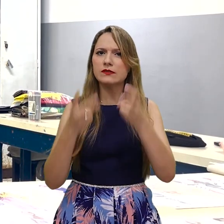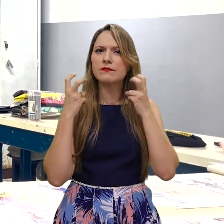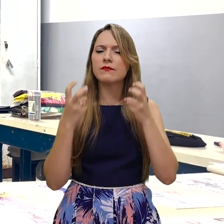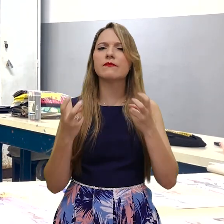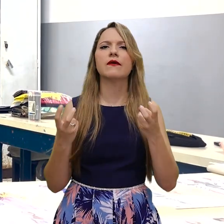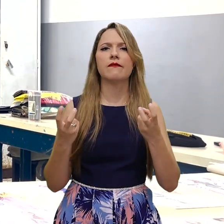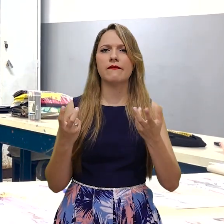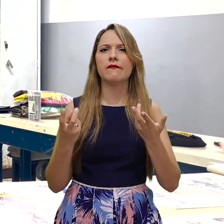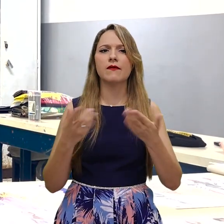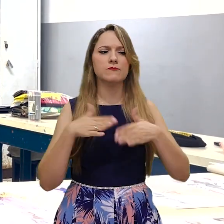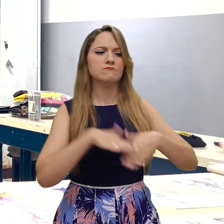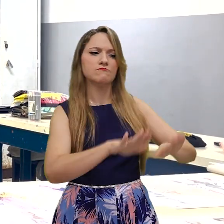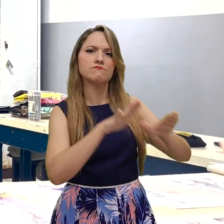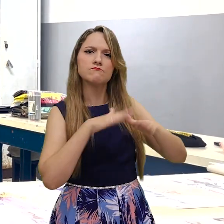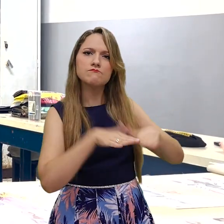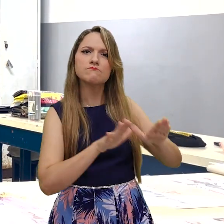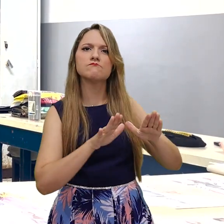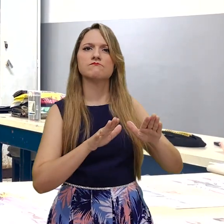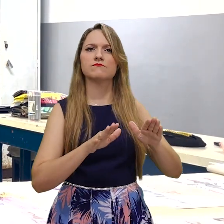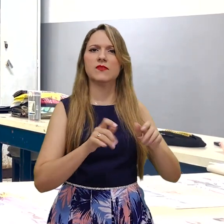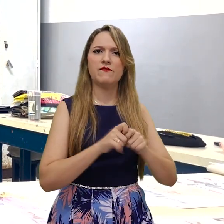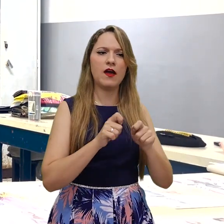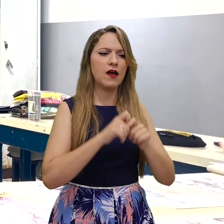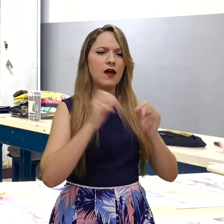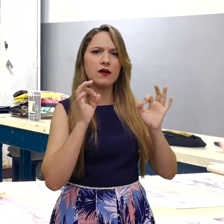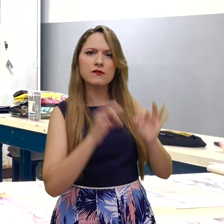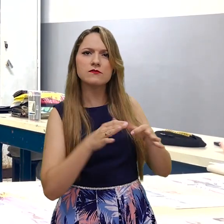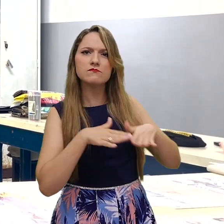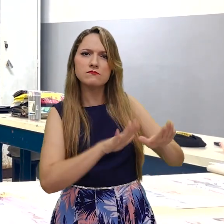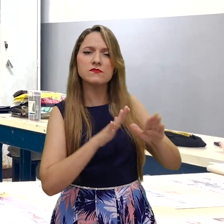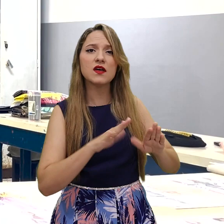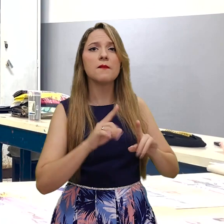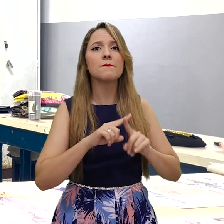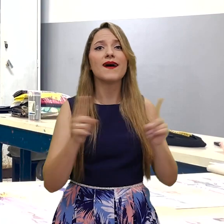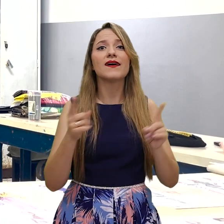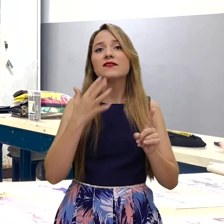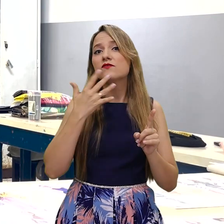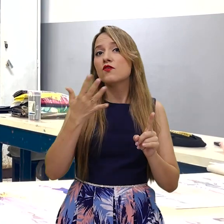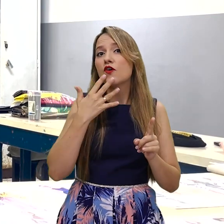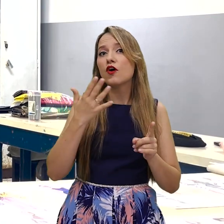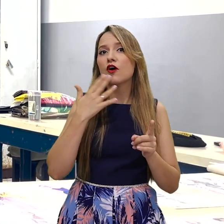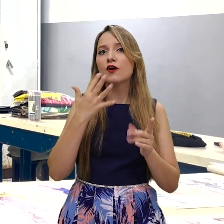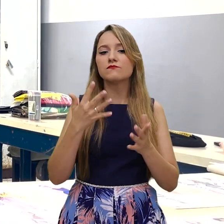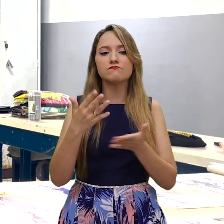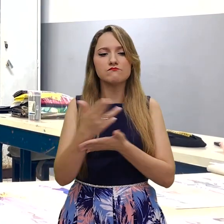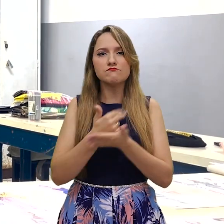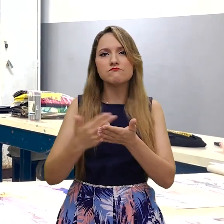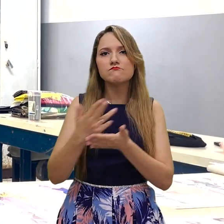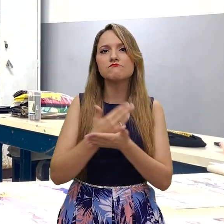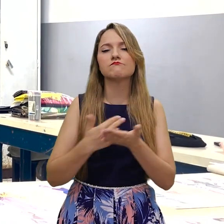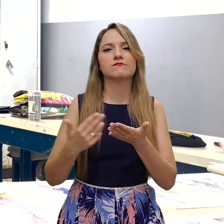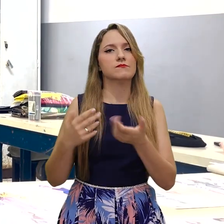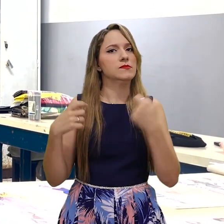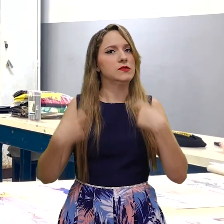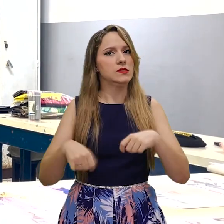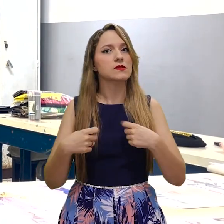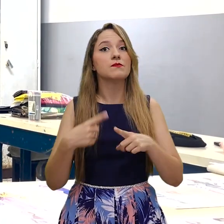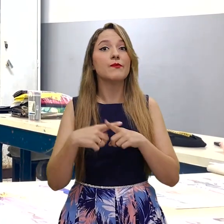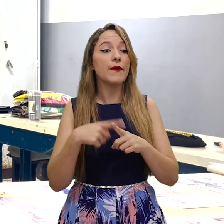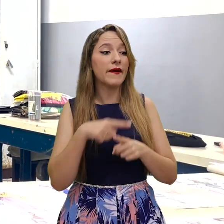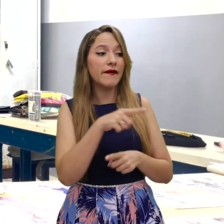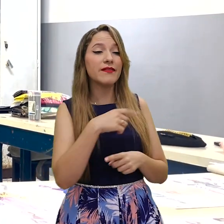confecção, não necessariamente a gente vai trabalhar com a pintura, porque no dia a dia de uma confecção tem ali os